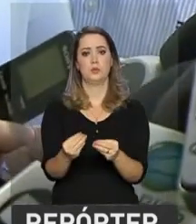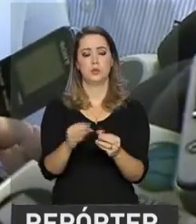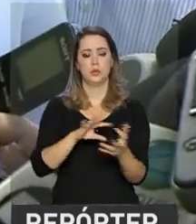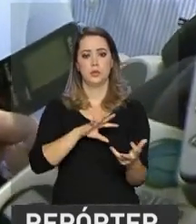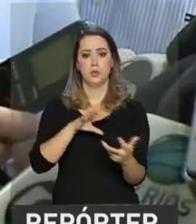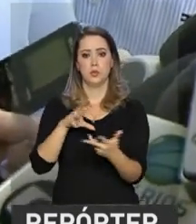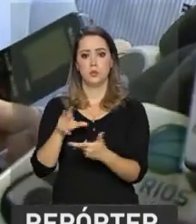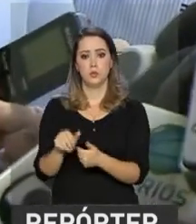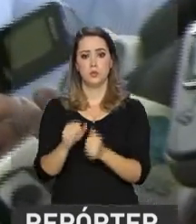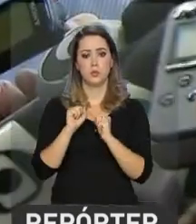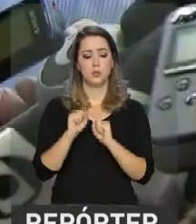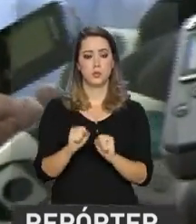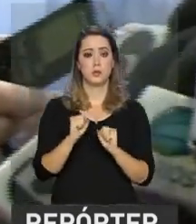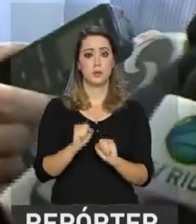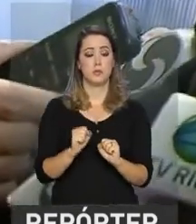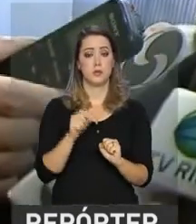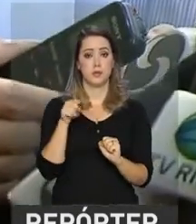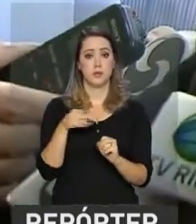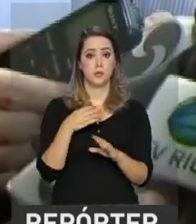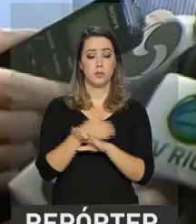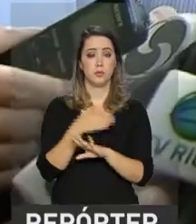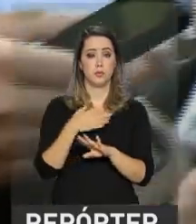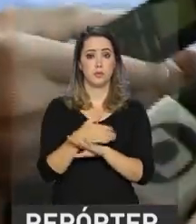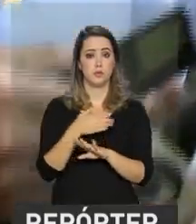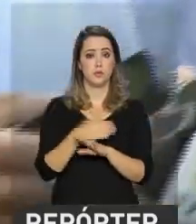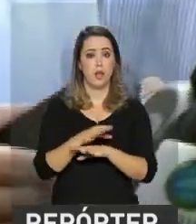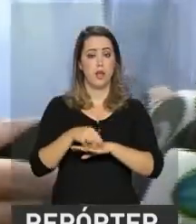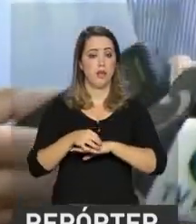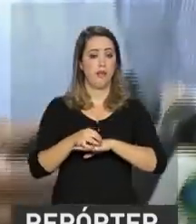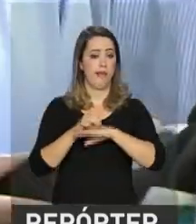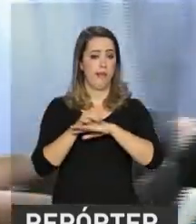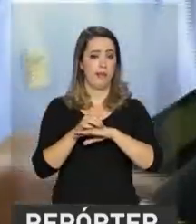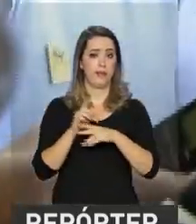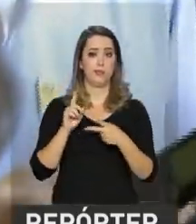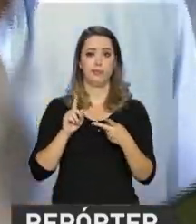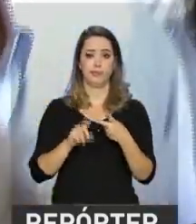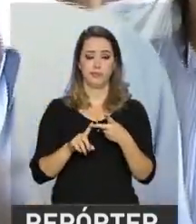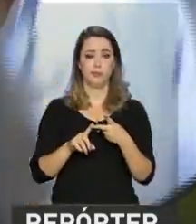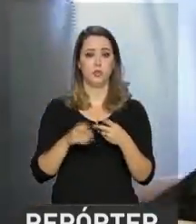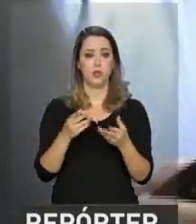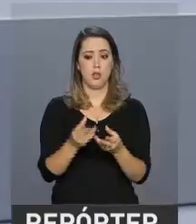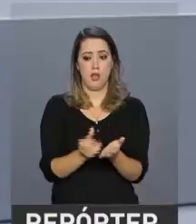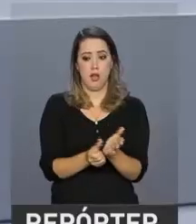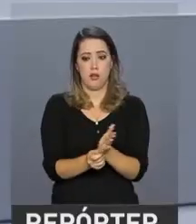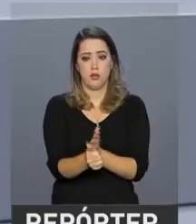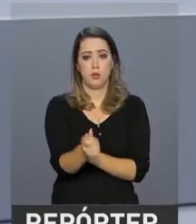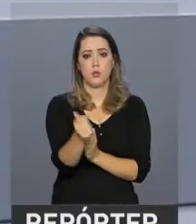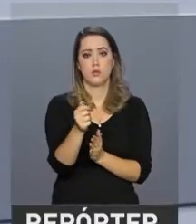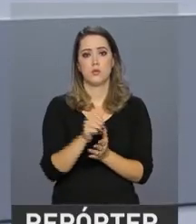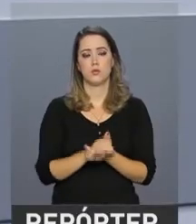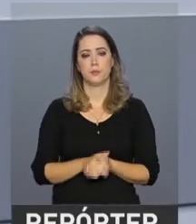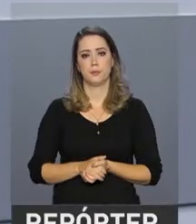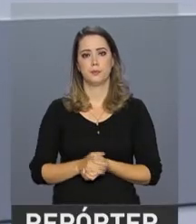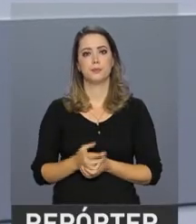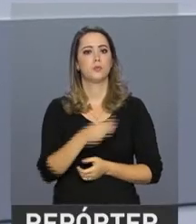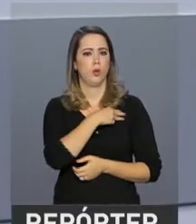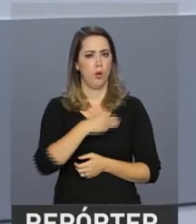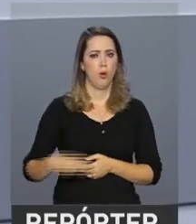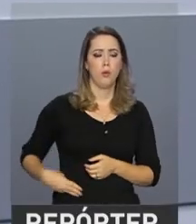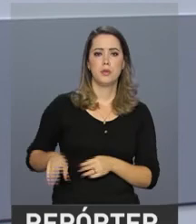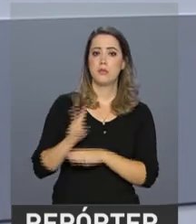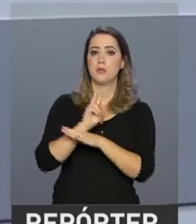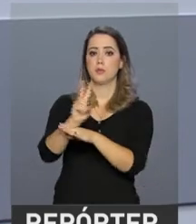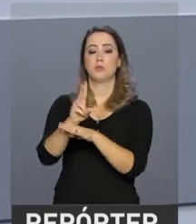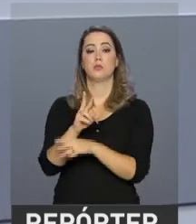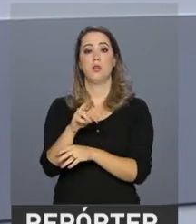ao mundo a possibilidade de acesso à proteína animal e a grãos. O ministro da